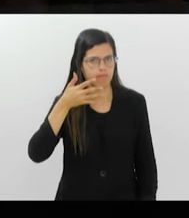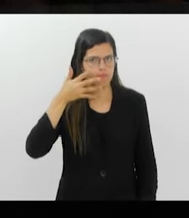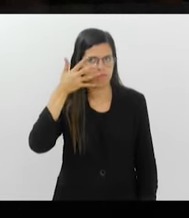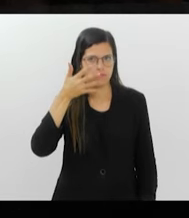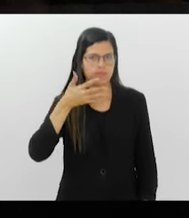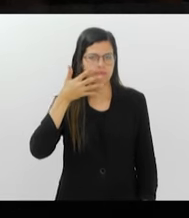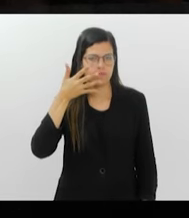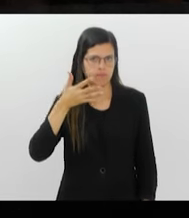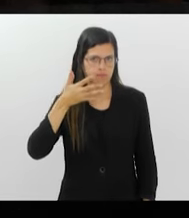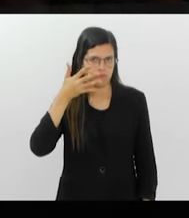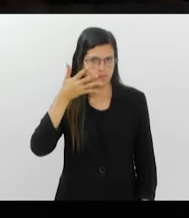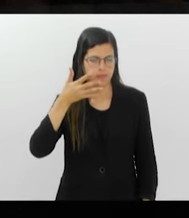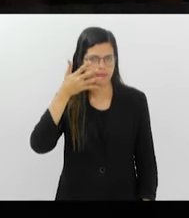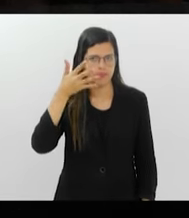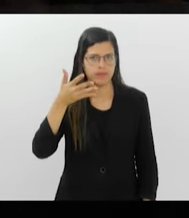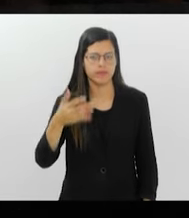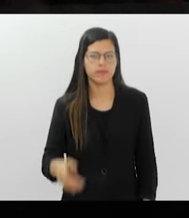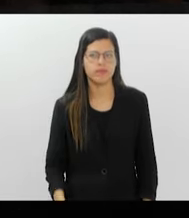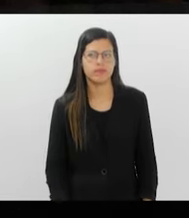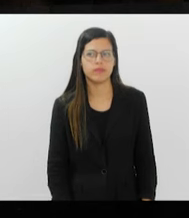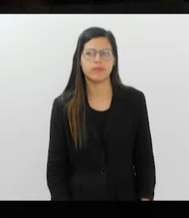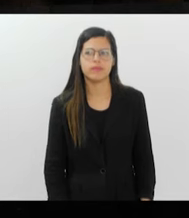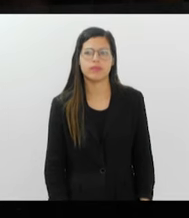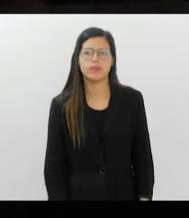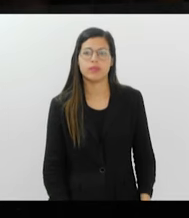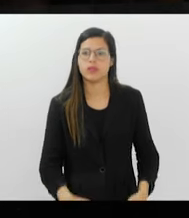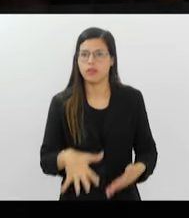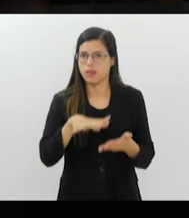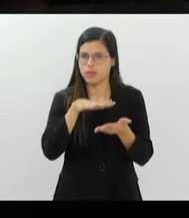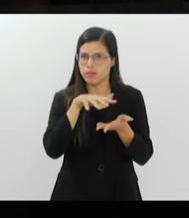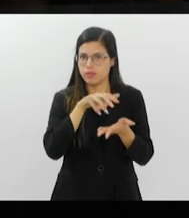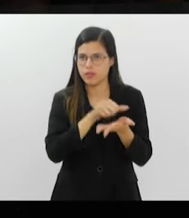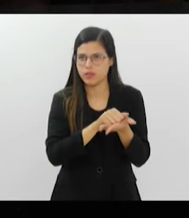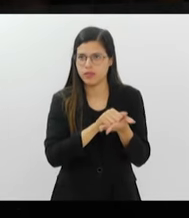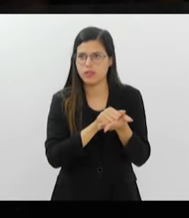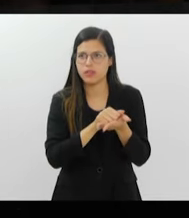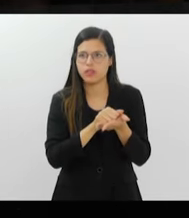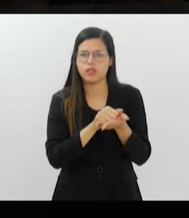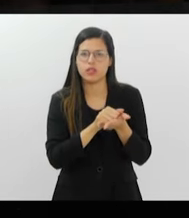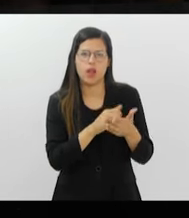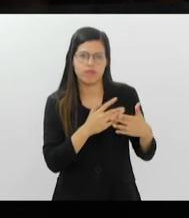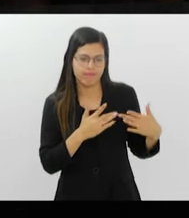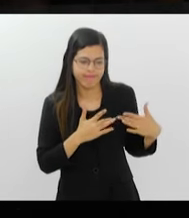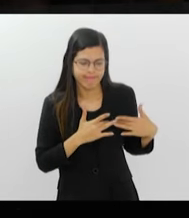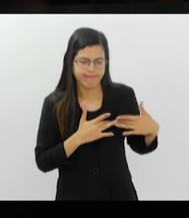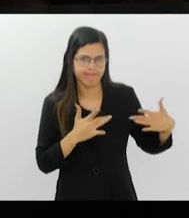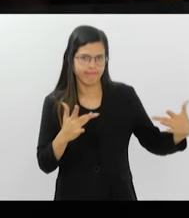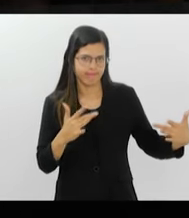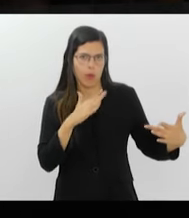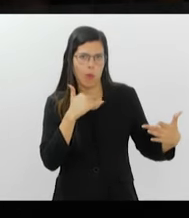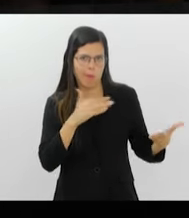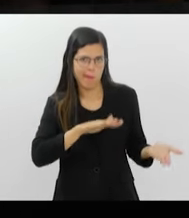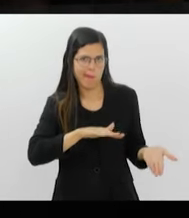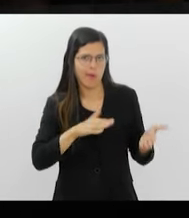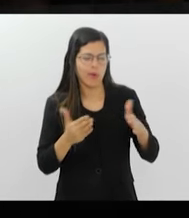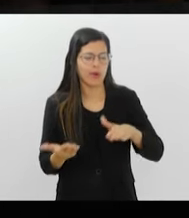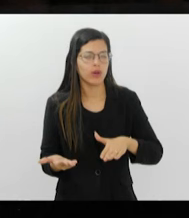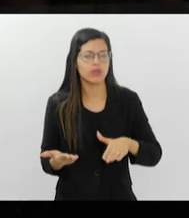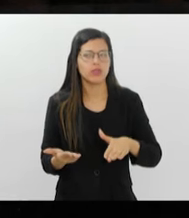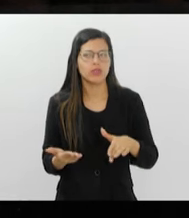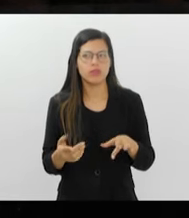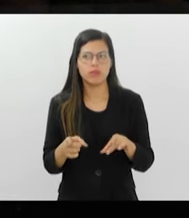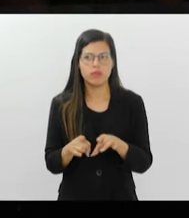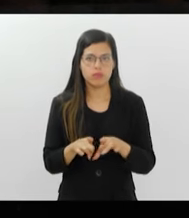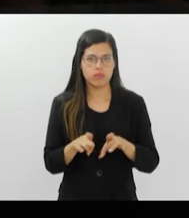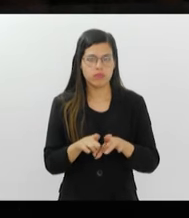ao expediente inicial para registrar o pêsame pela morte, para